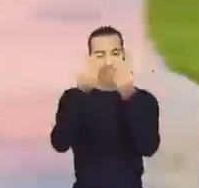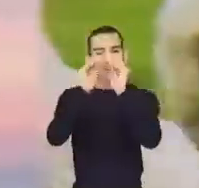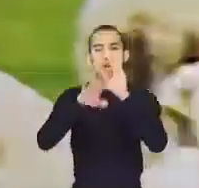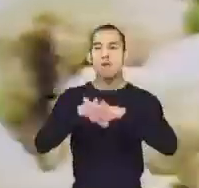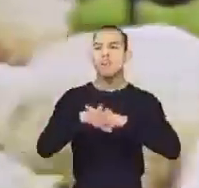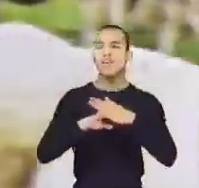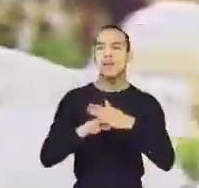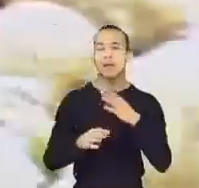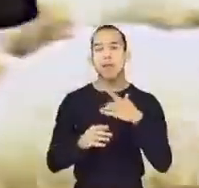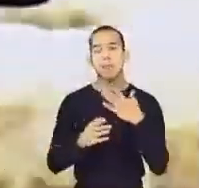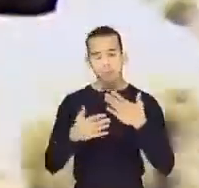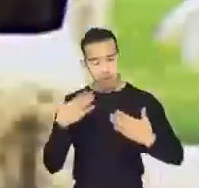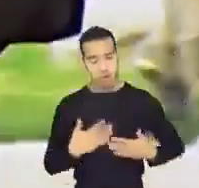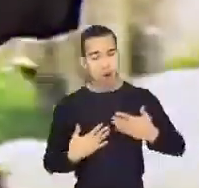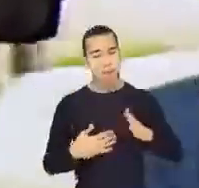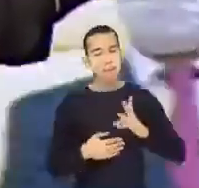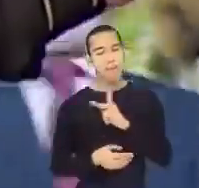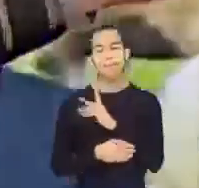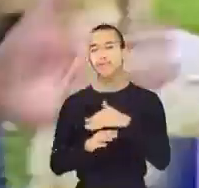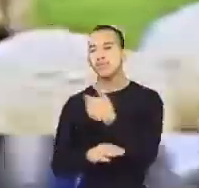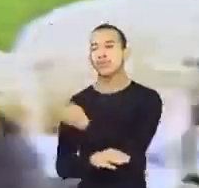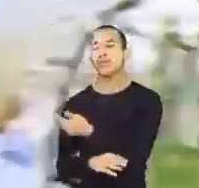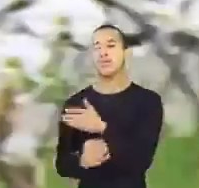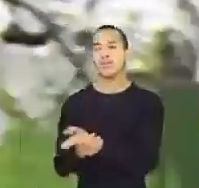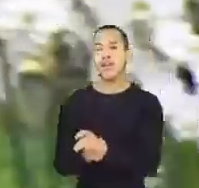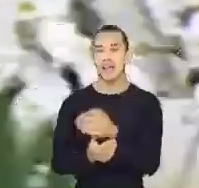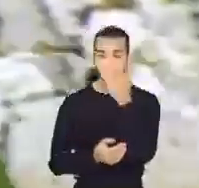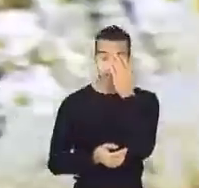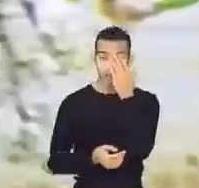bem bonitinho, botou meu corpo, a bispa do lado, a bispa estava do lado me velando.